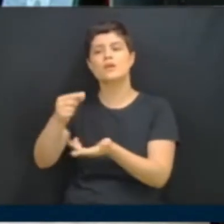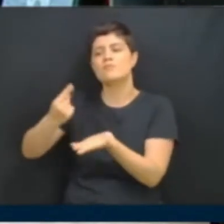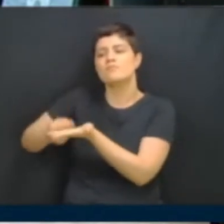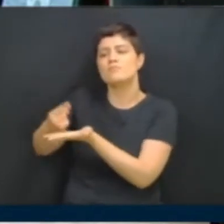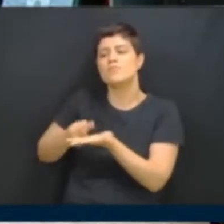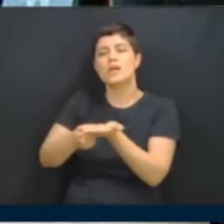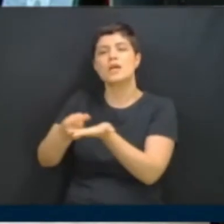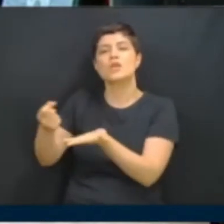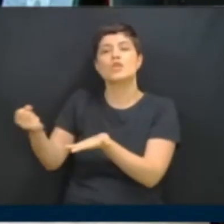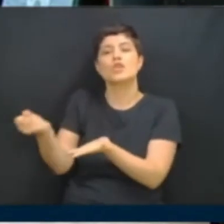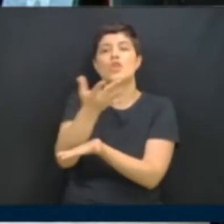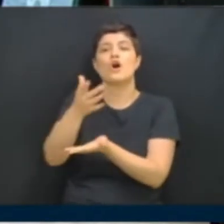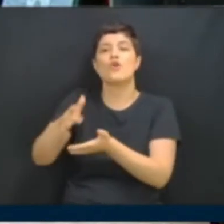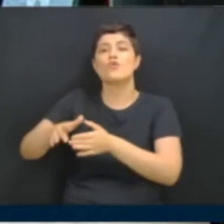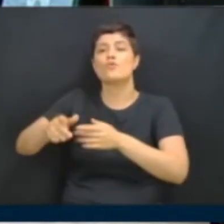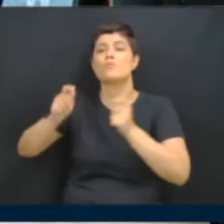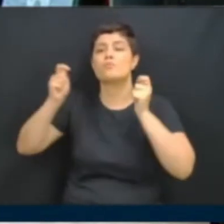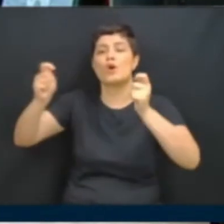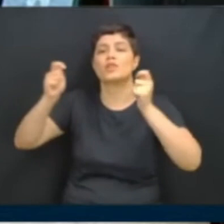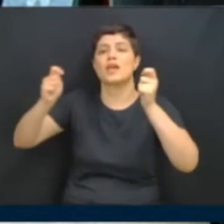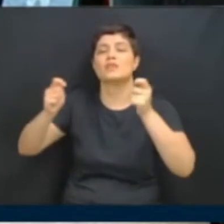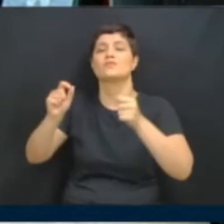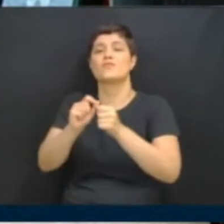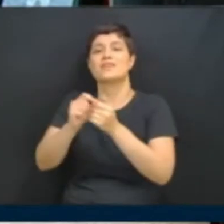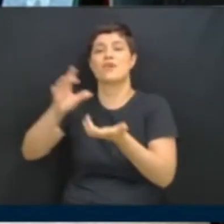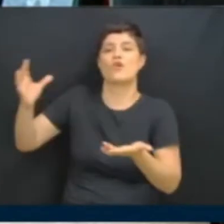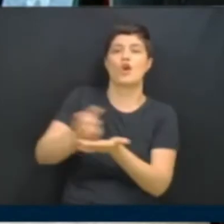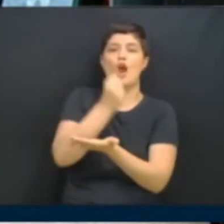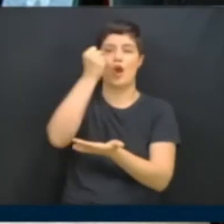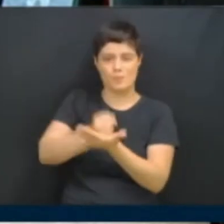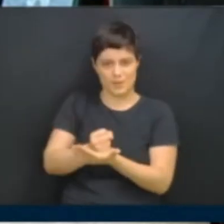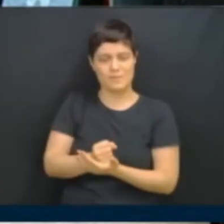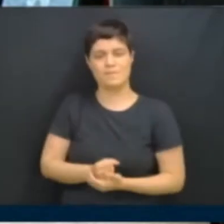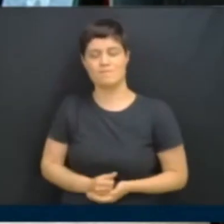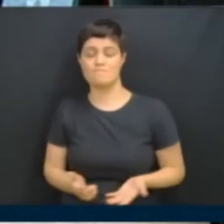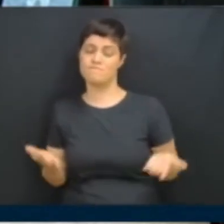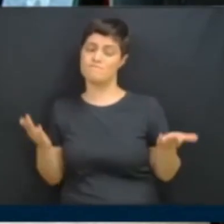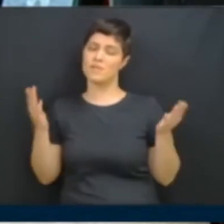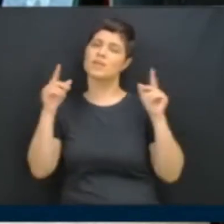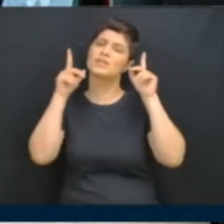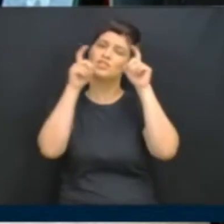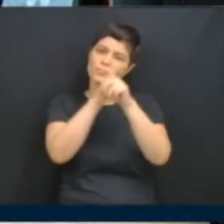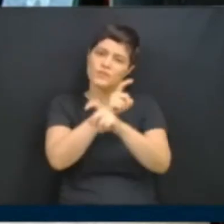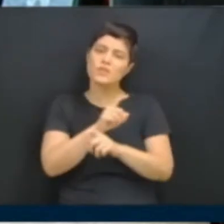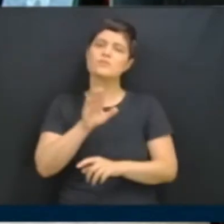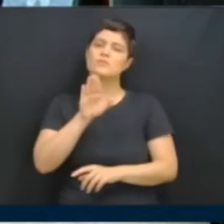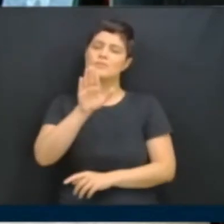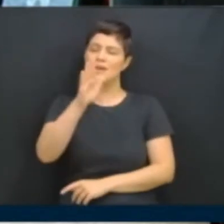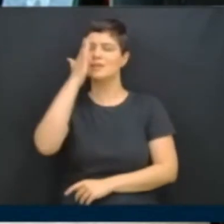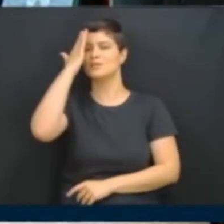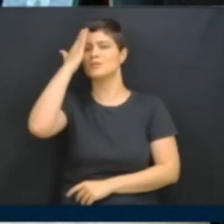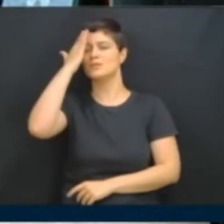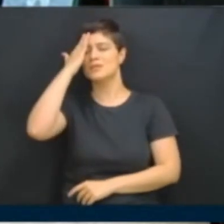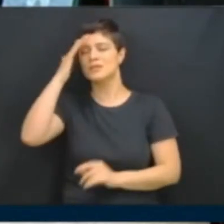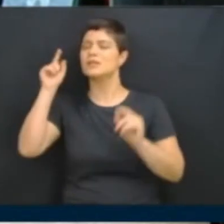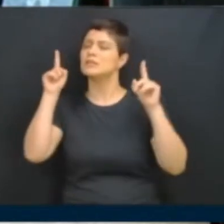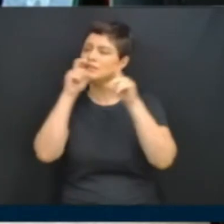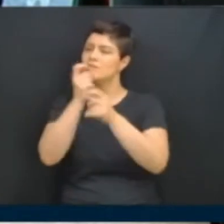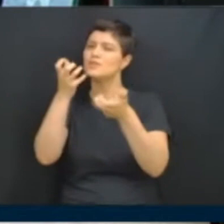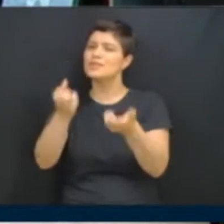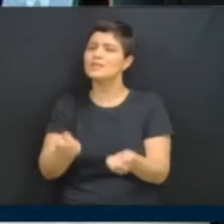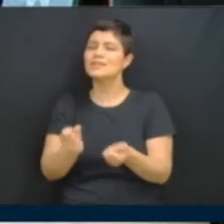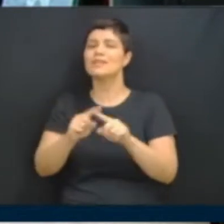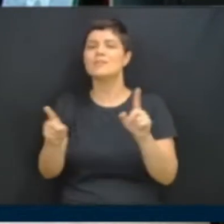golpe. Difícil, mas o tempo cura todo tipo de ferida, todo tipo de